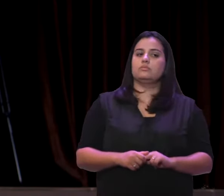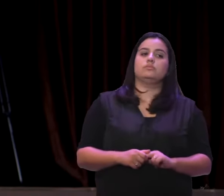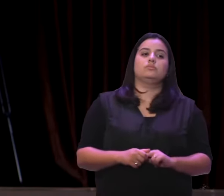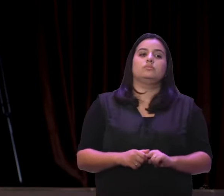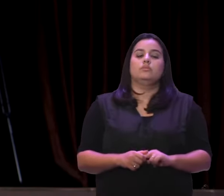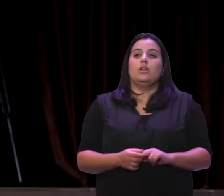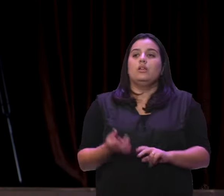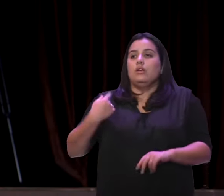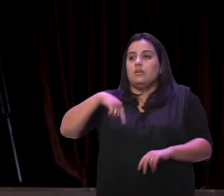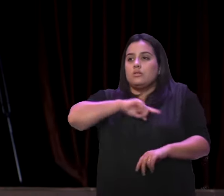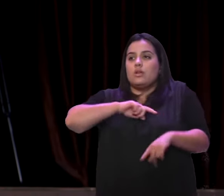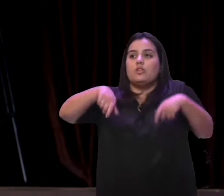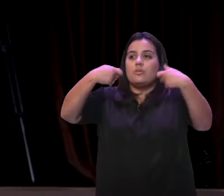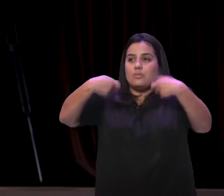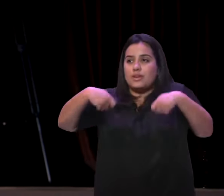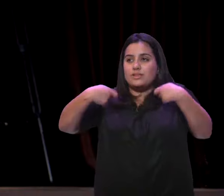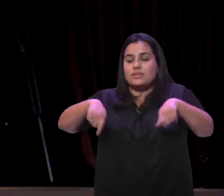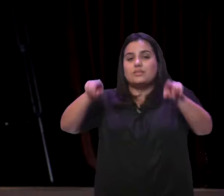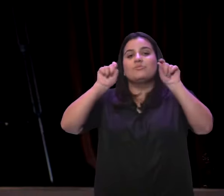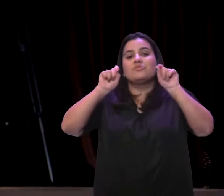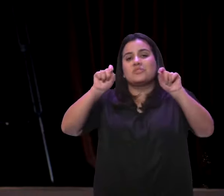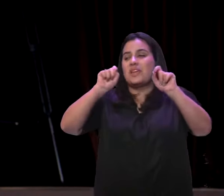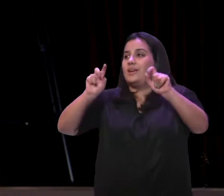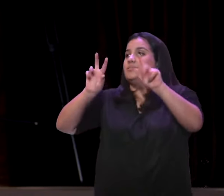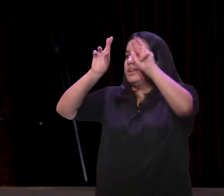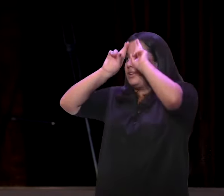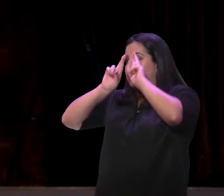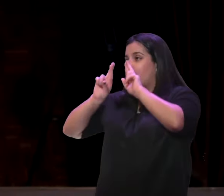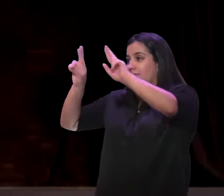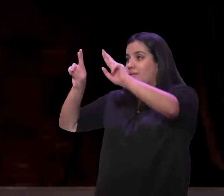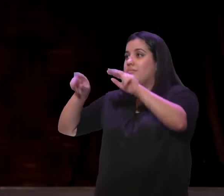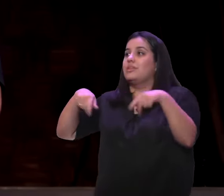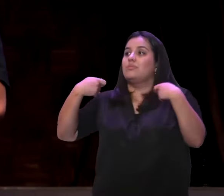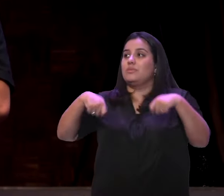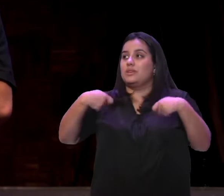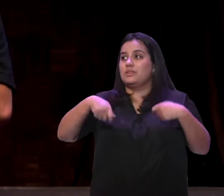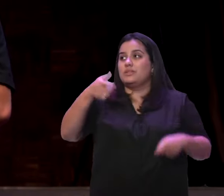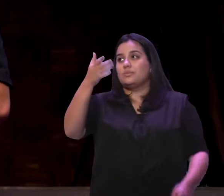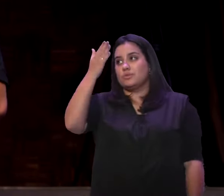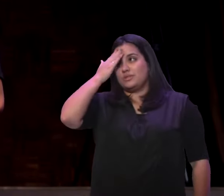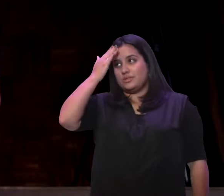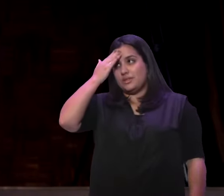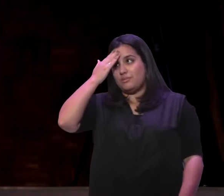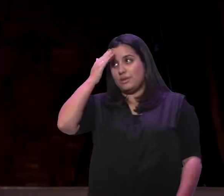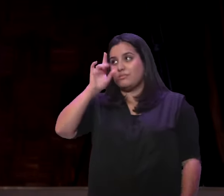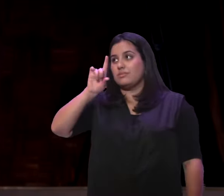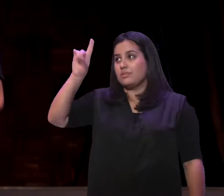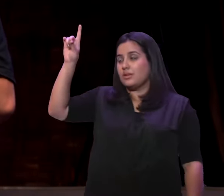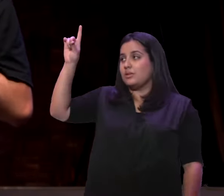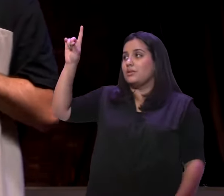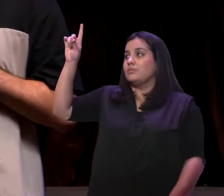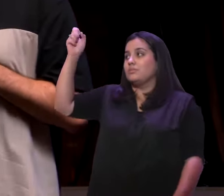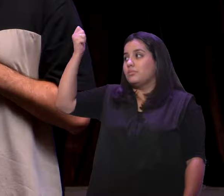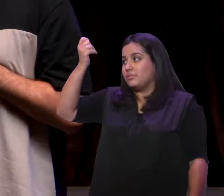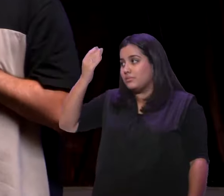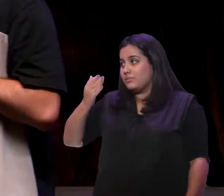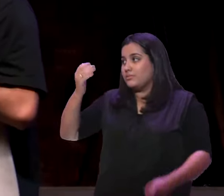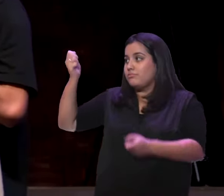Nós temos que ser reverentes, e nós temos que saber que quando nós somos reverentes, a presença de Deus vem e nos